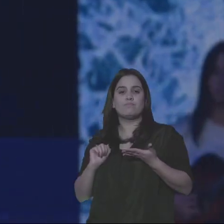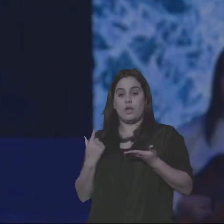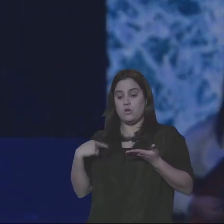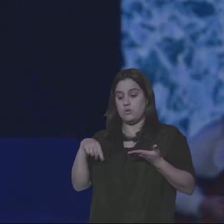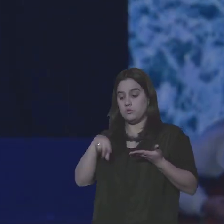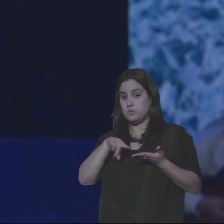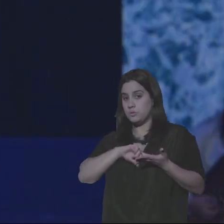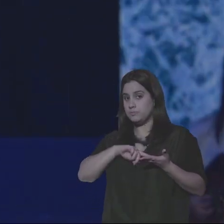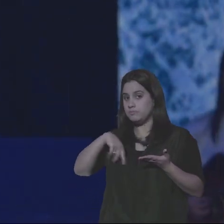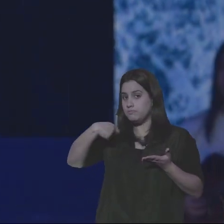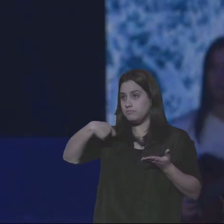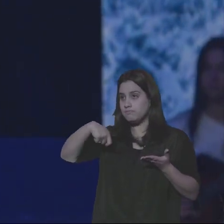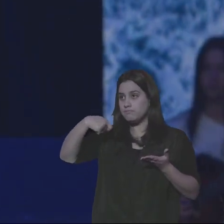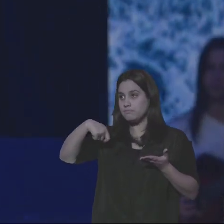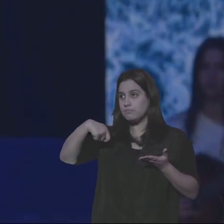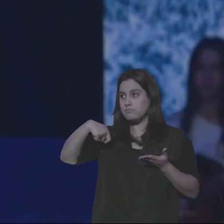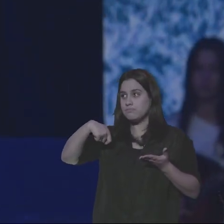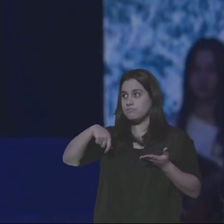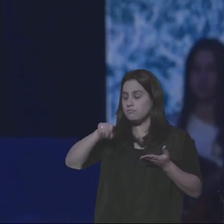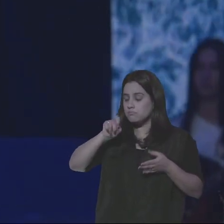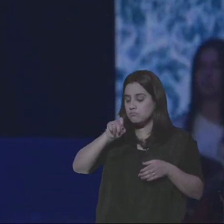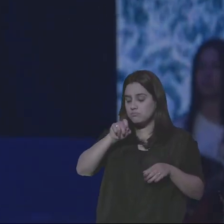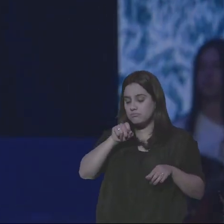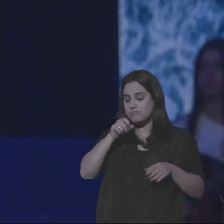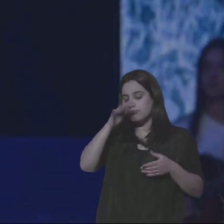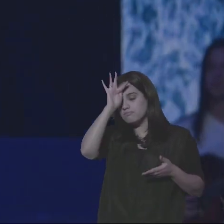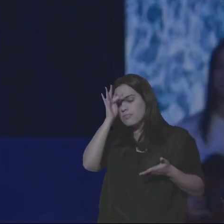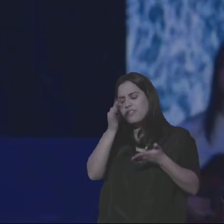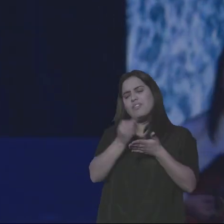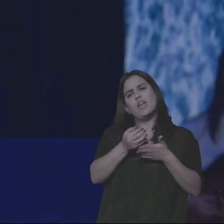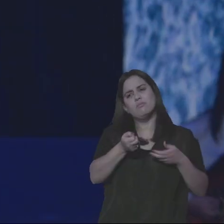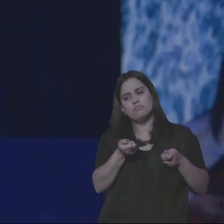gente planta, né, dá uma